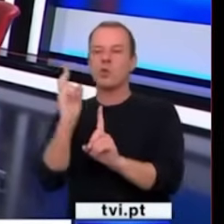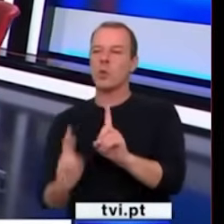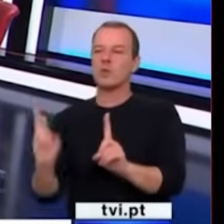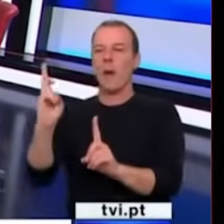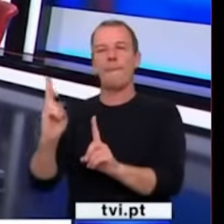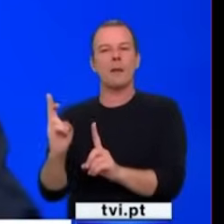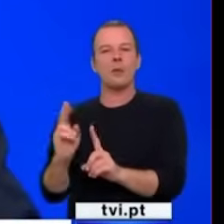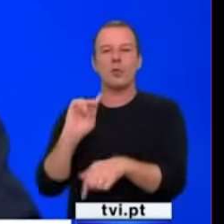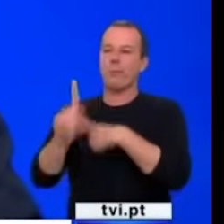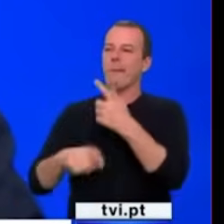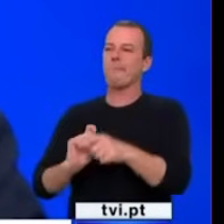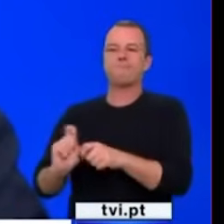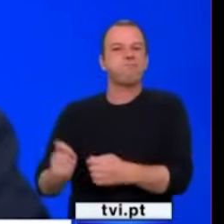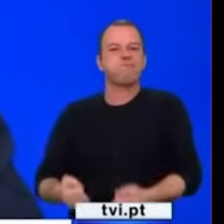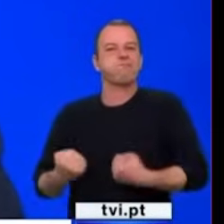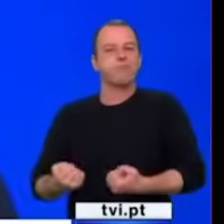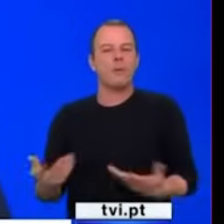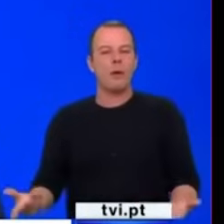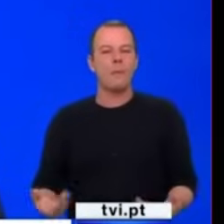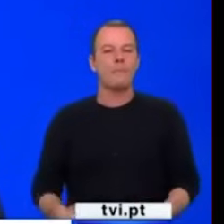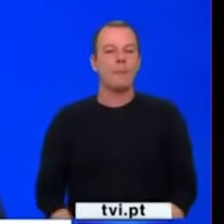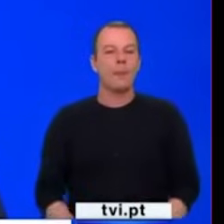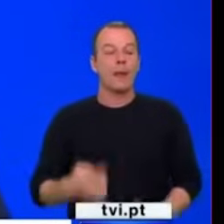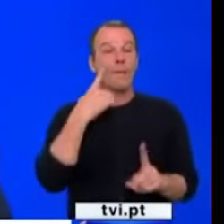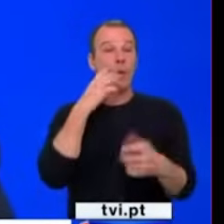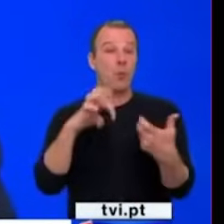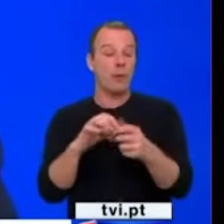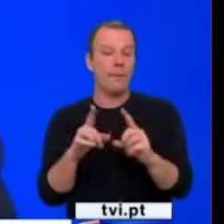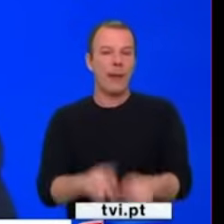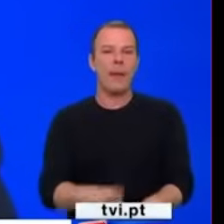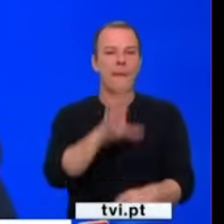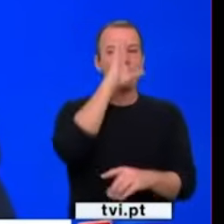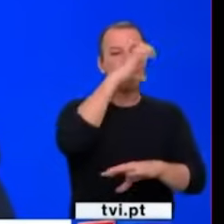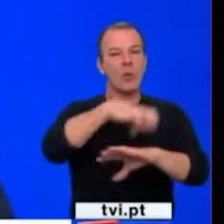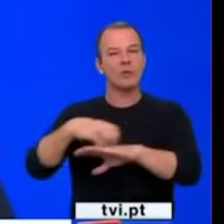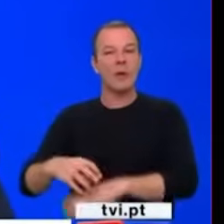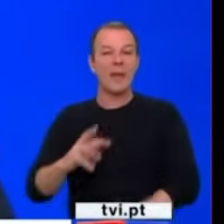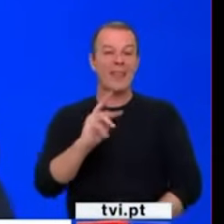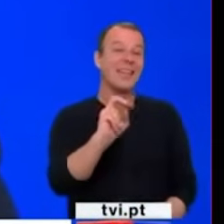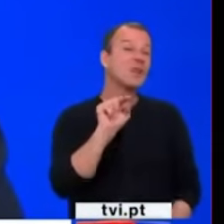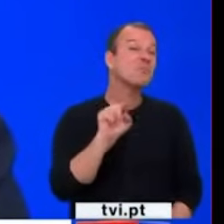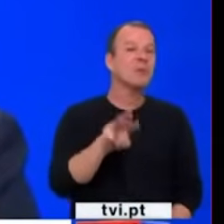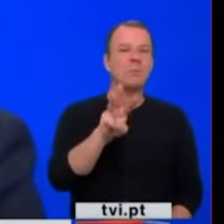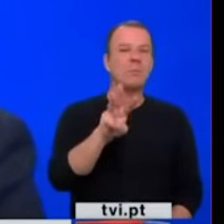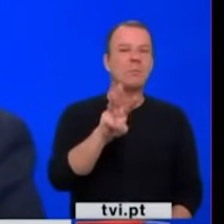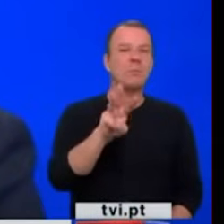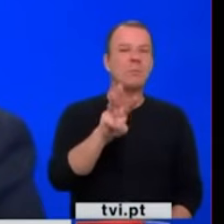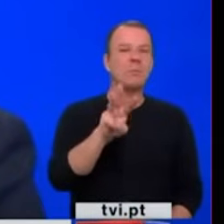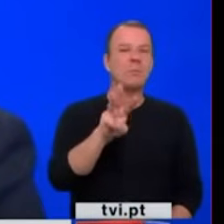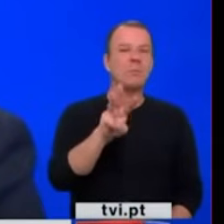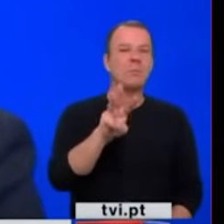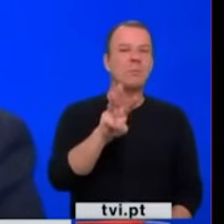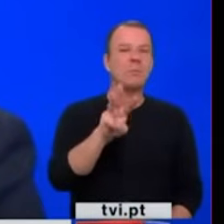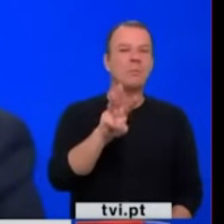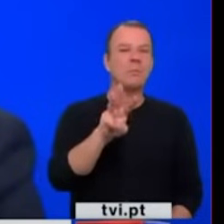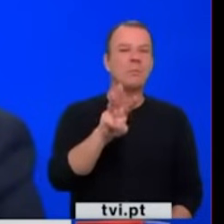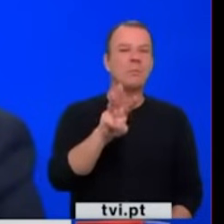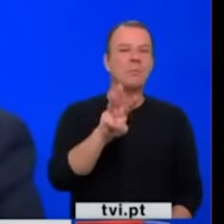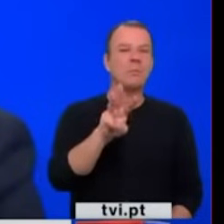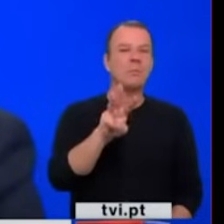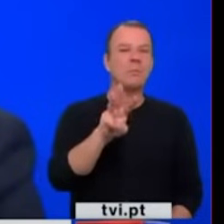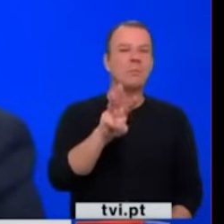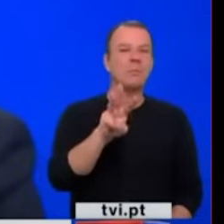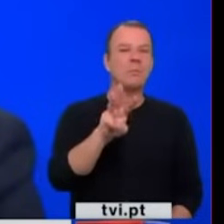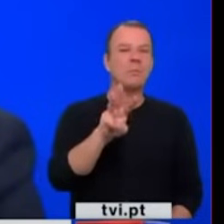ó Sara o r das contas públicas está quando nós temos Ministérios com 3000 milhões de prejuízo 3000 milhões para pagar 3000 milhões de prejuízo eram